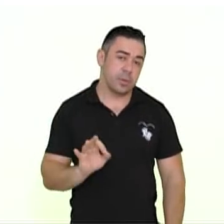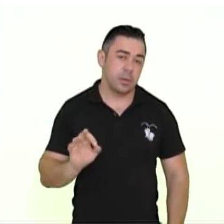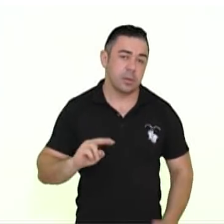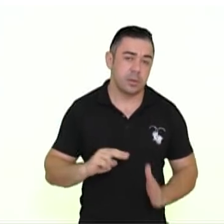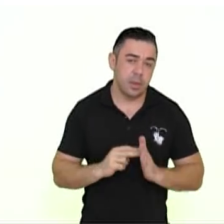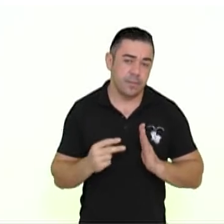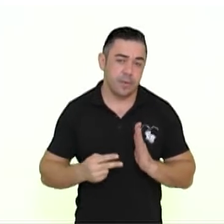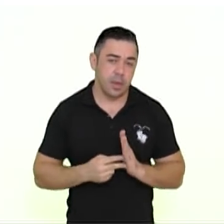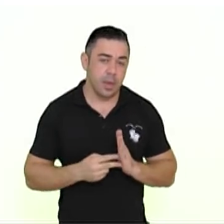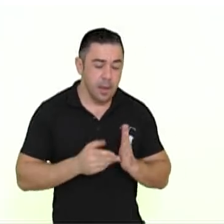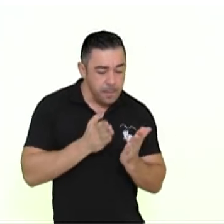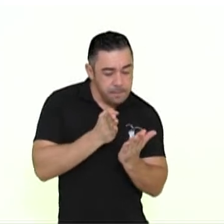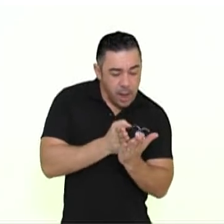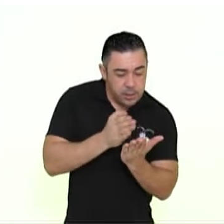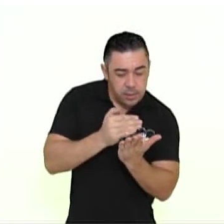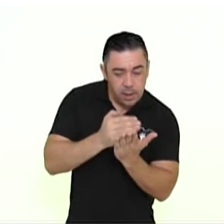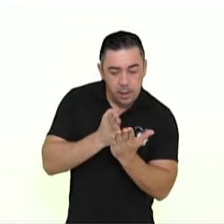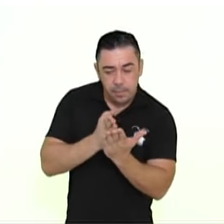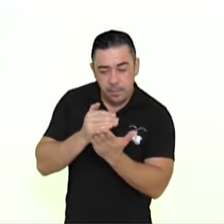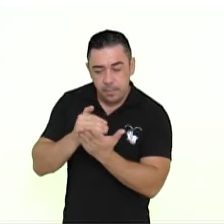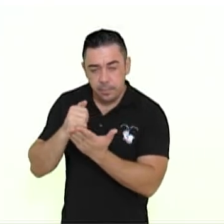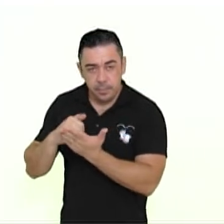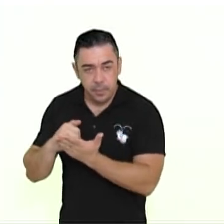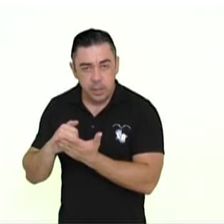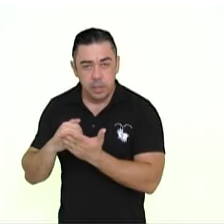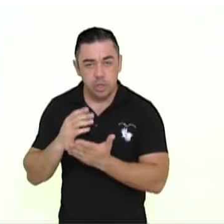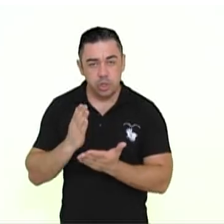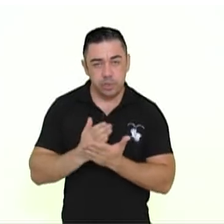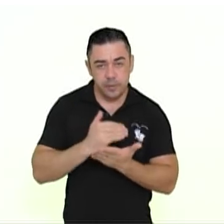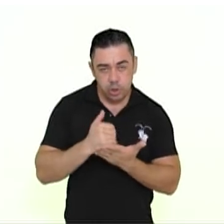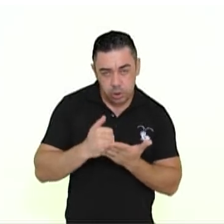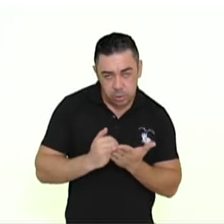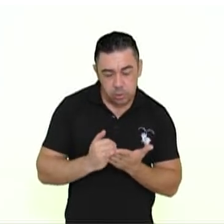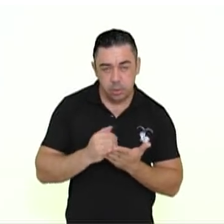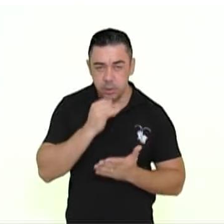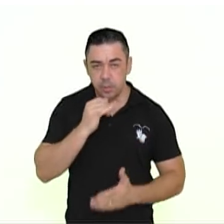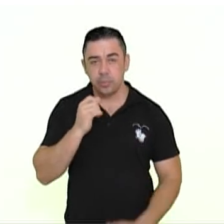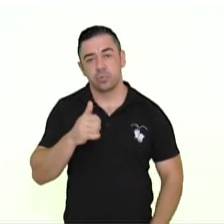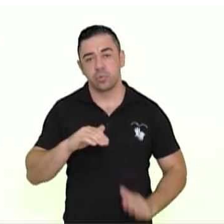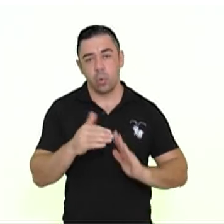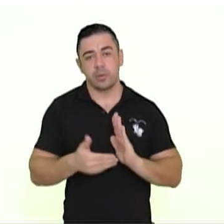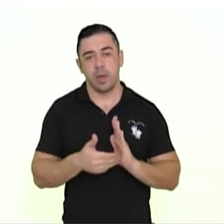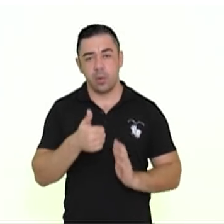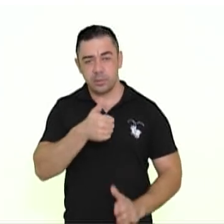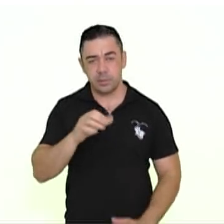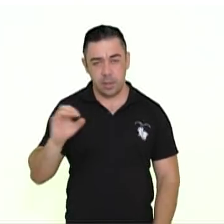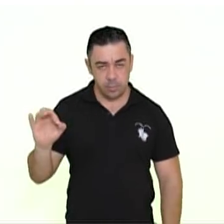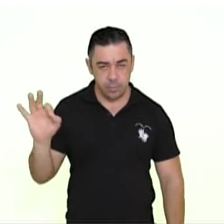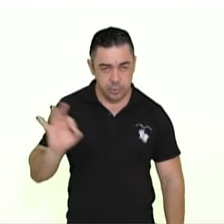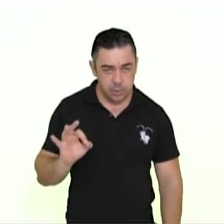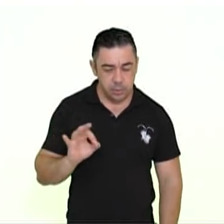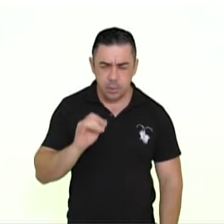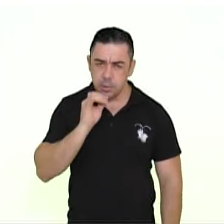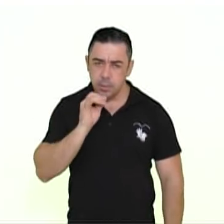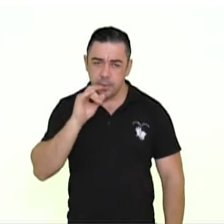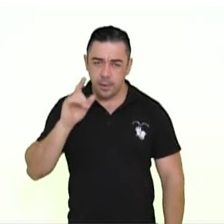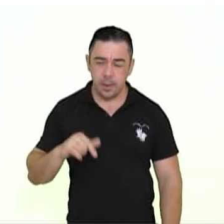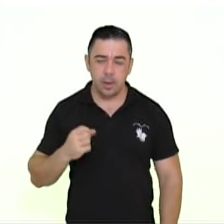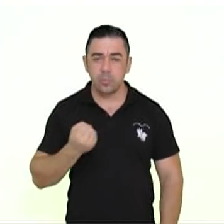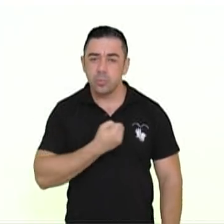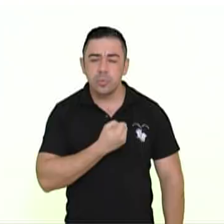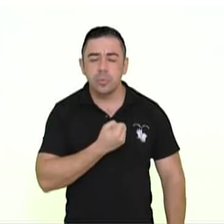representar partes de algo inteiro. A porcentagem é uma razão.